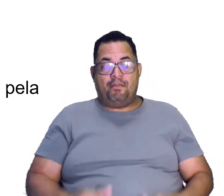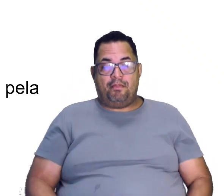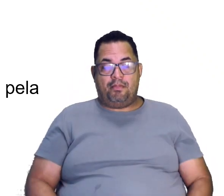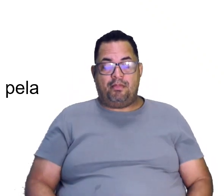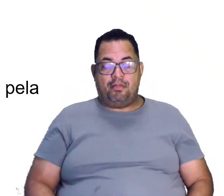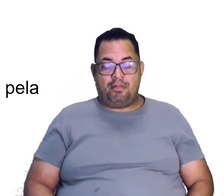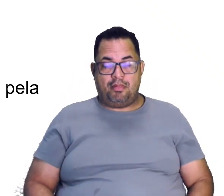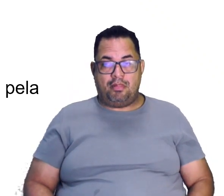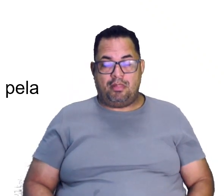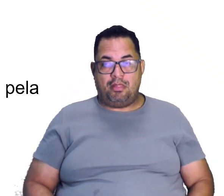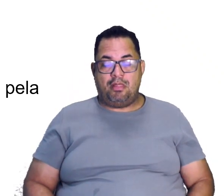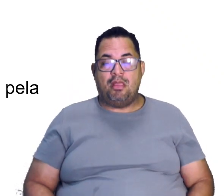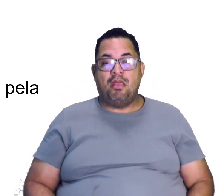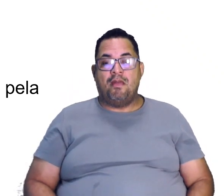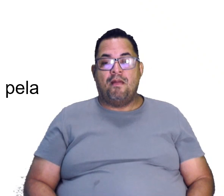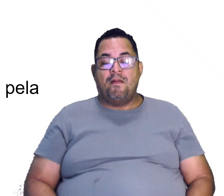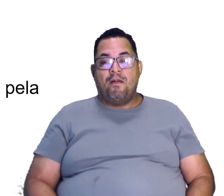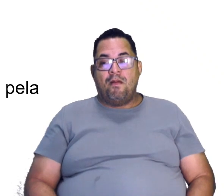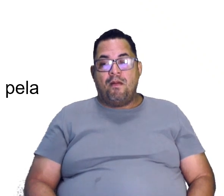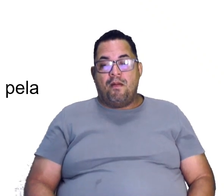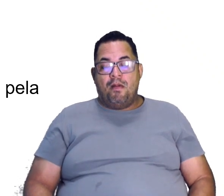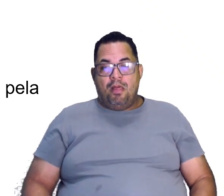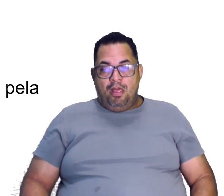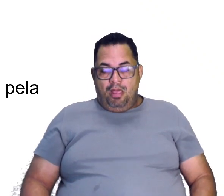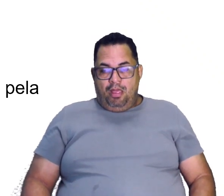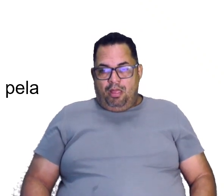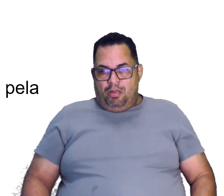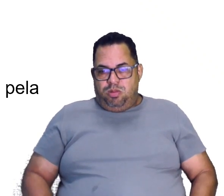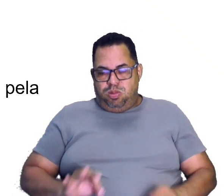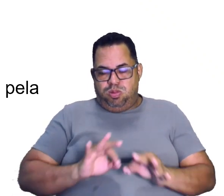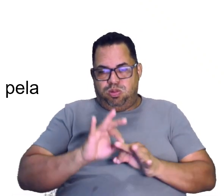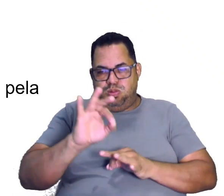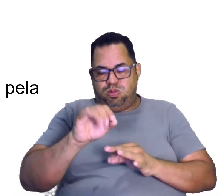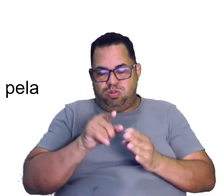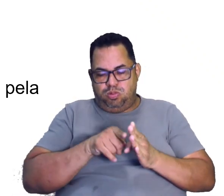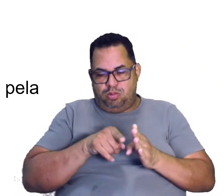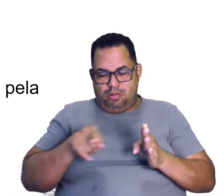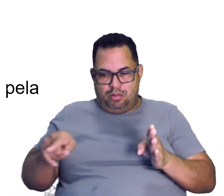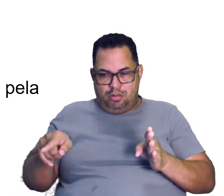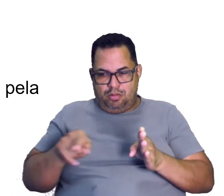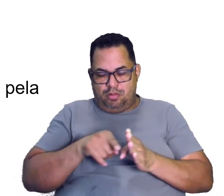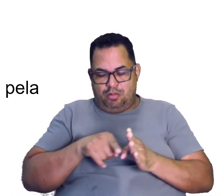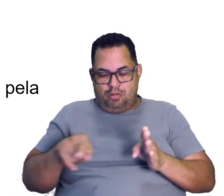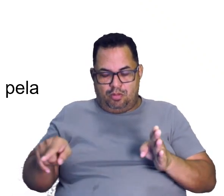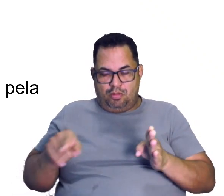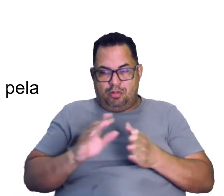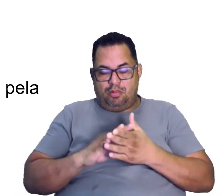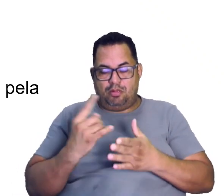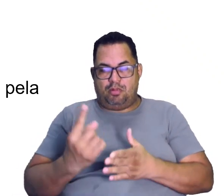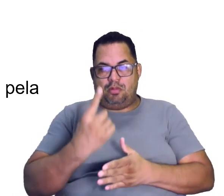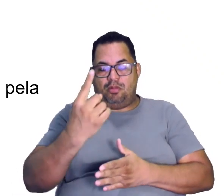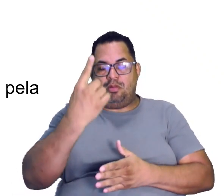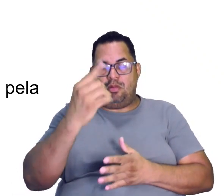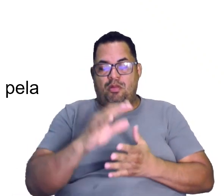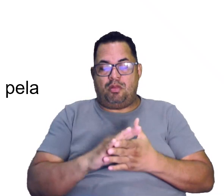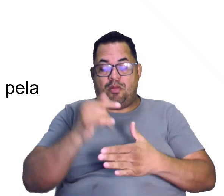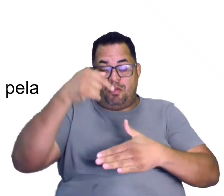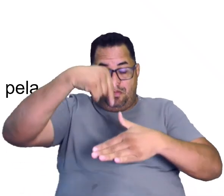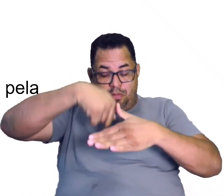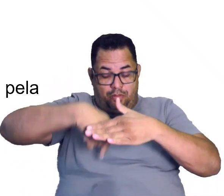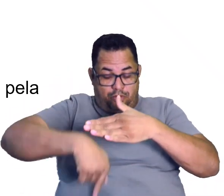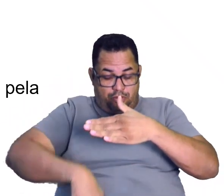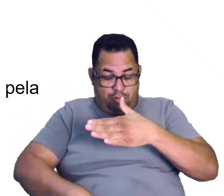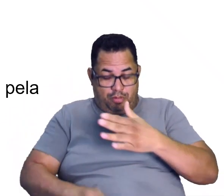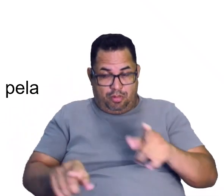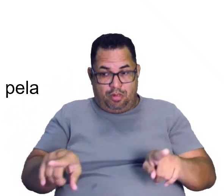dimensões, né, professor Almeida? Exatamente. Comprimento, largura e altura ou profundidade, conforme a professora Sabrina falou. Então,